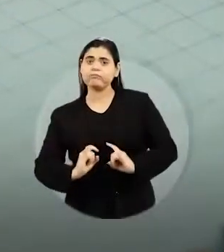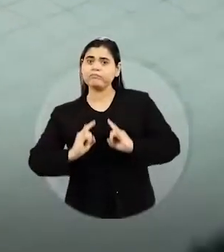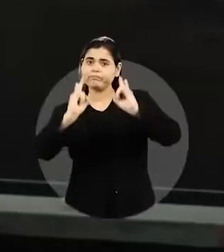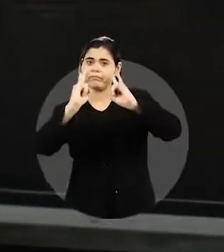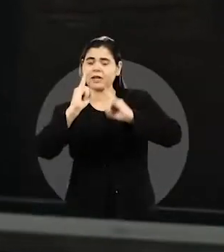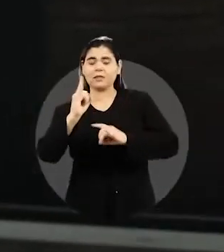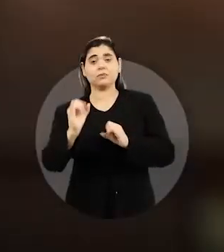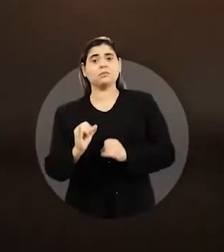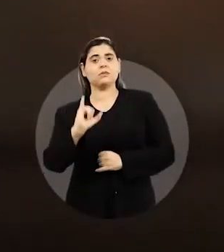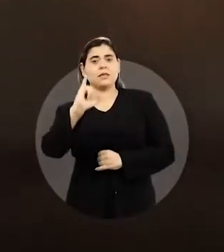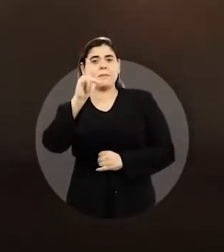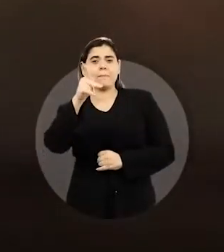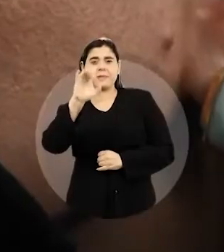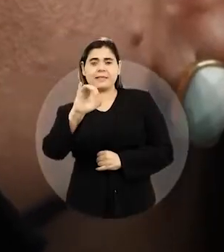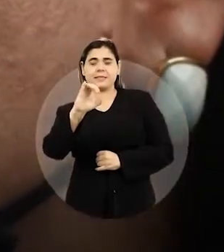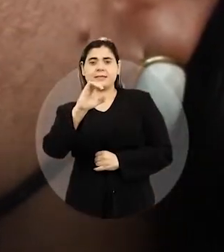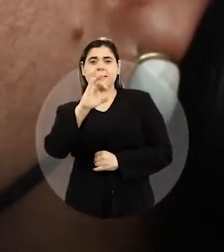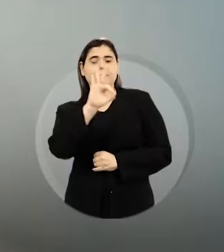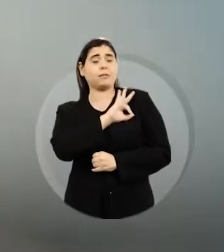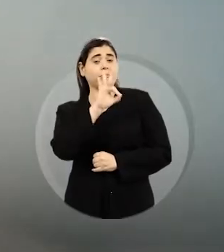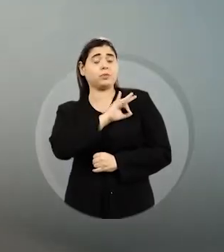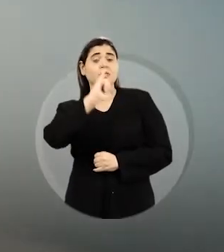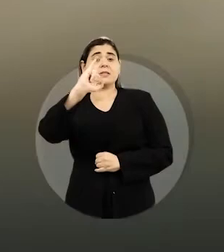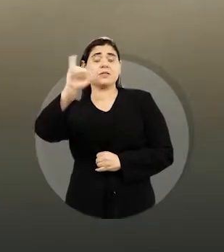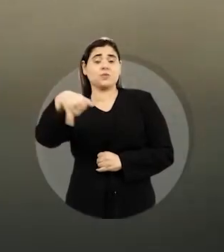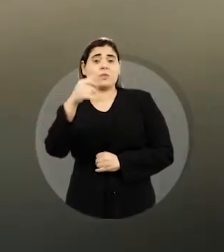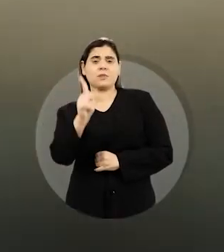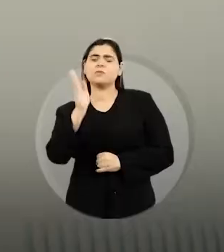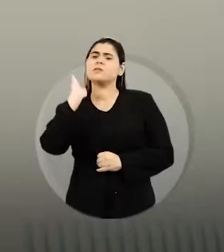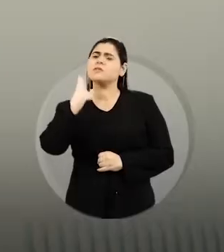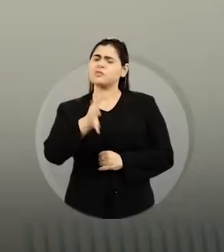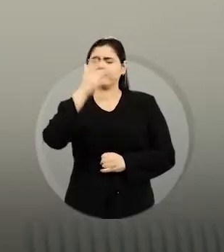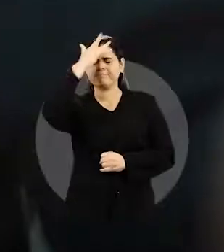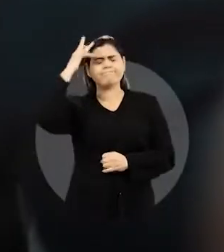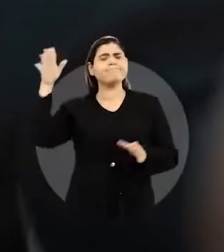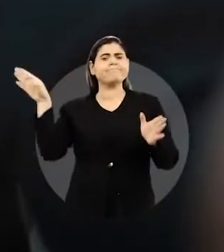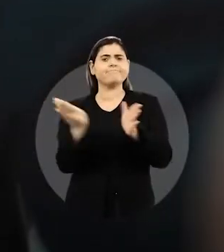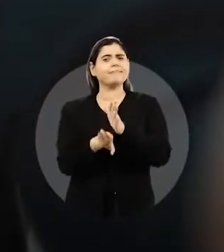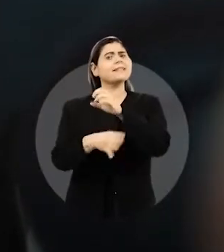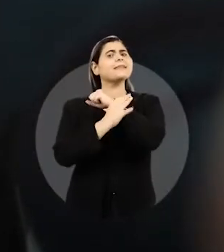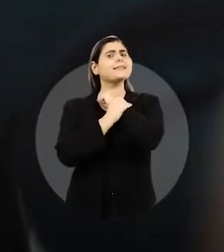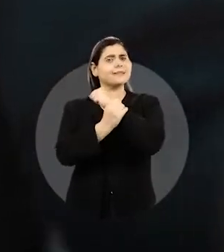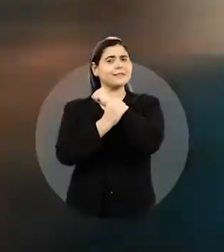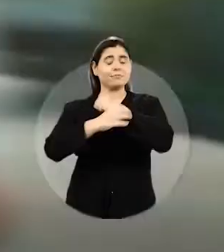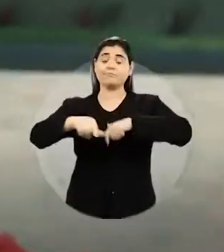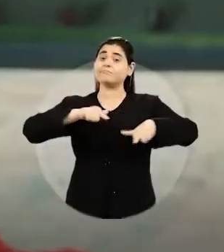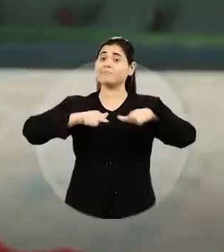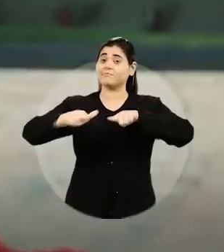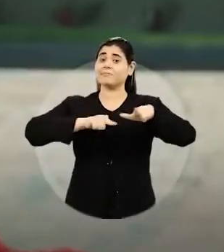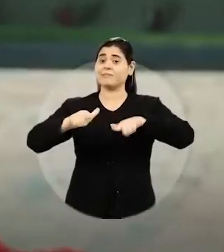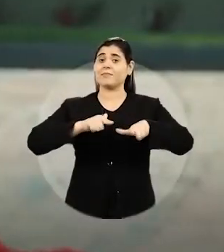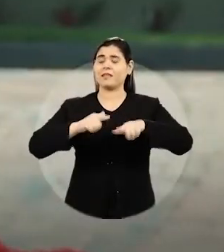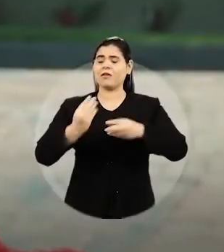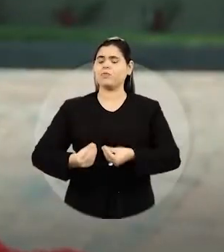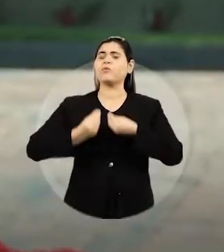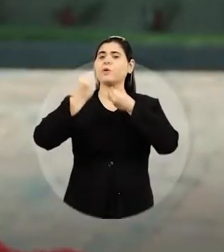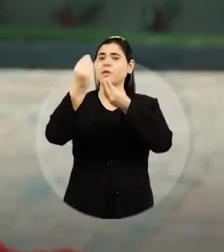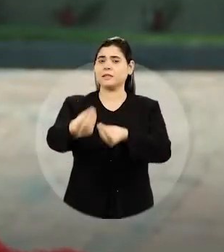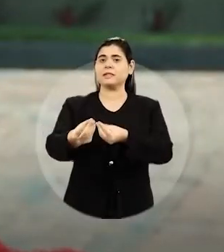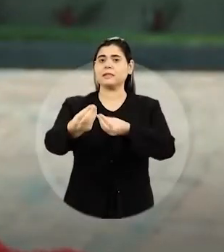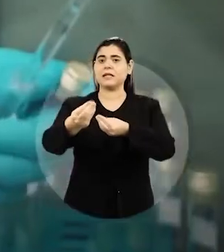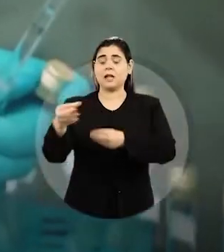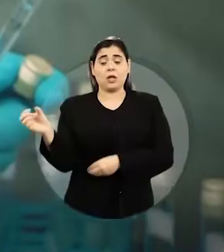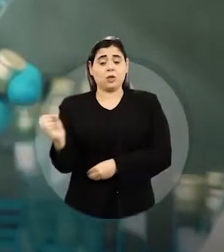do Instituto de Polícia Científica de João Pessoa e já está atendendo a população. Segurança em Ação. Também foram entregues as